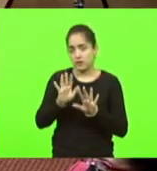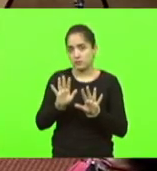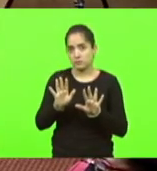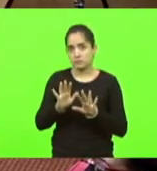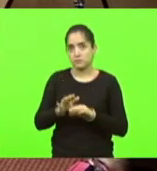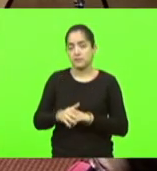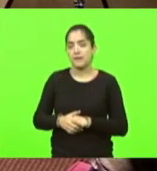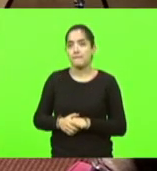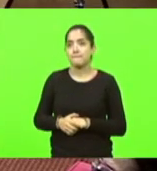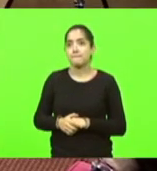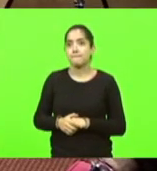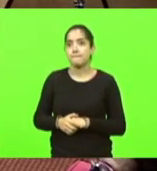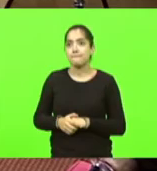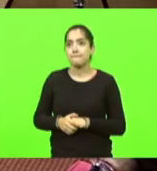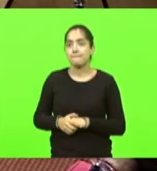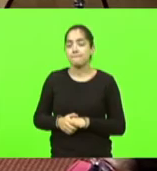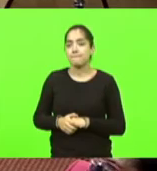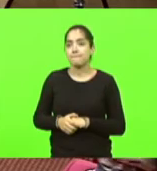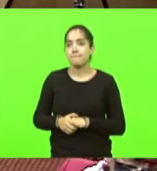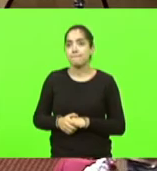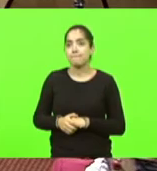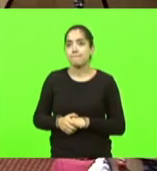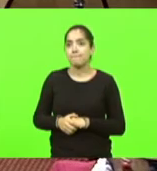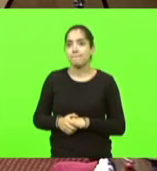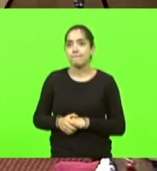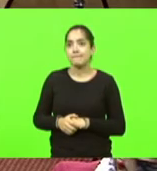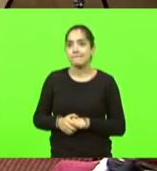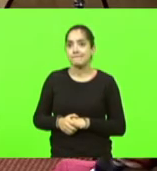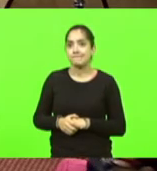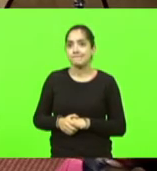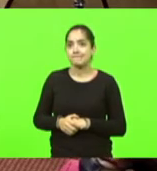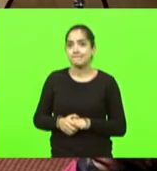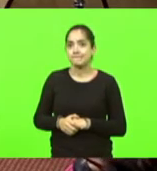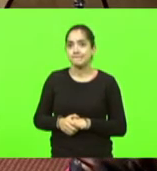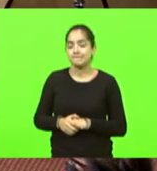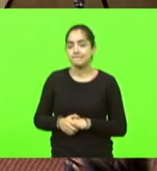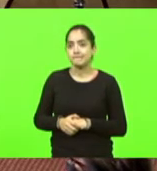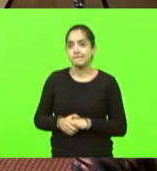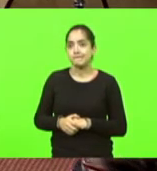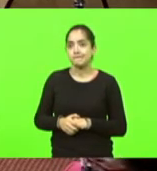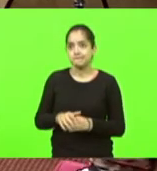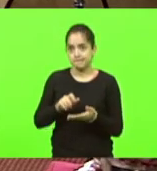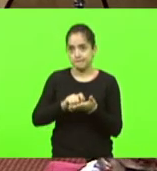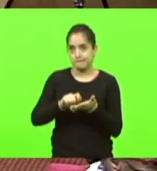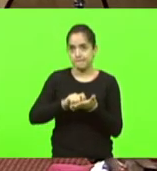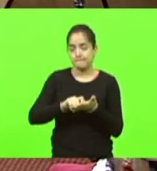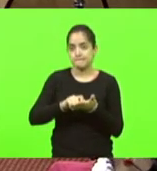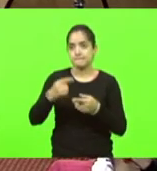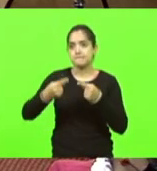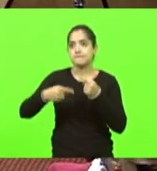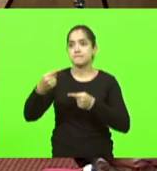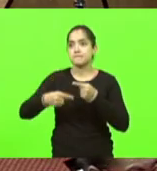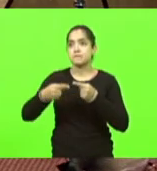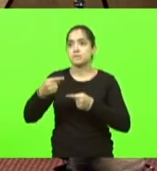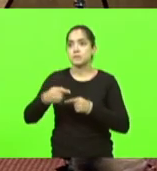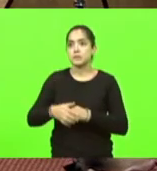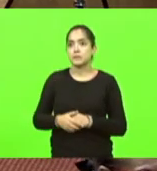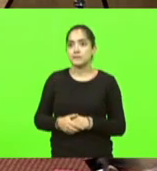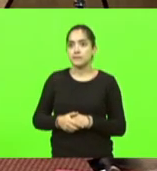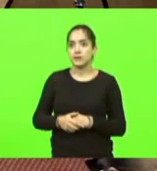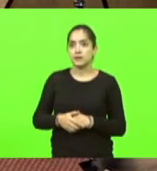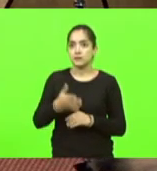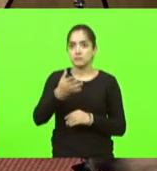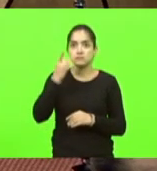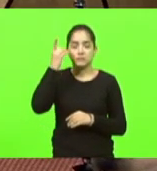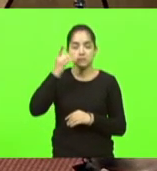você Presidente deparando do próximo essa escrevendo para discutir sim isso que levou a silêncio com a palavra o